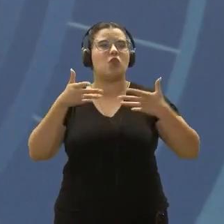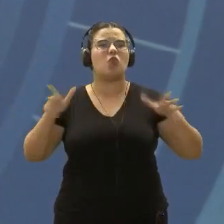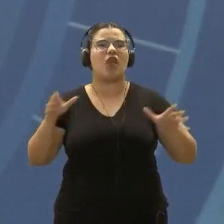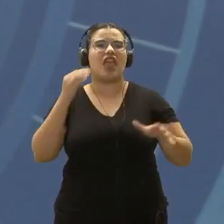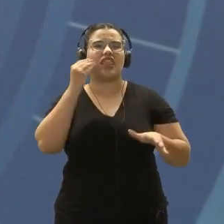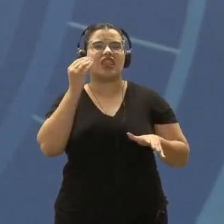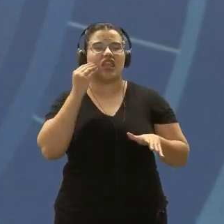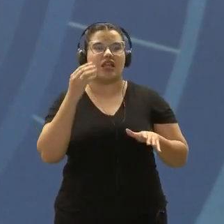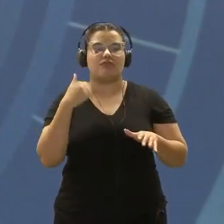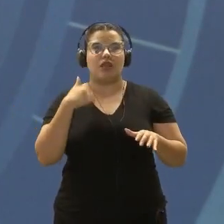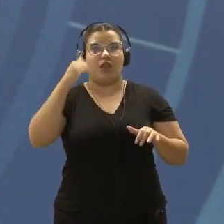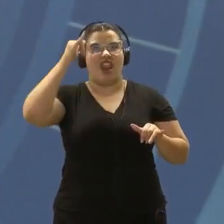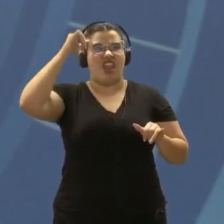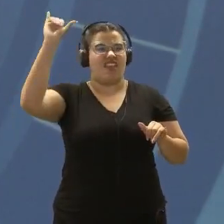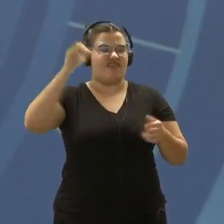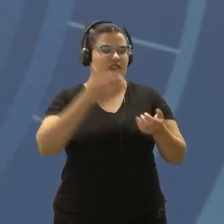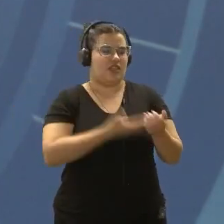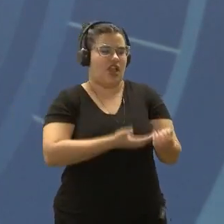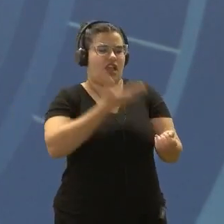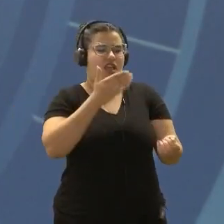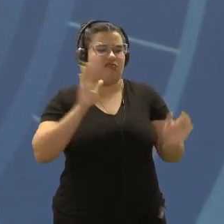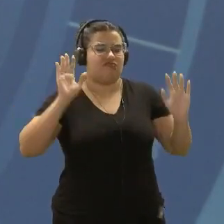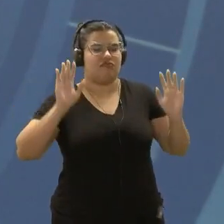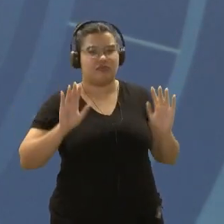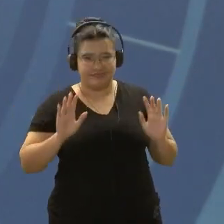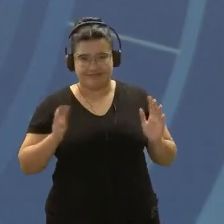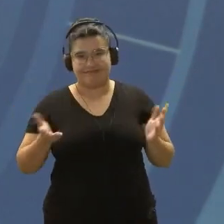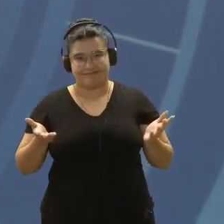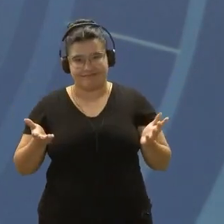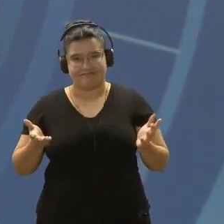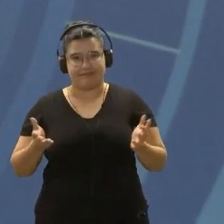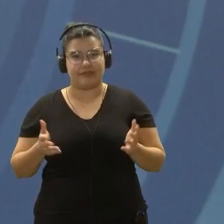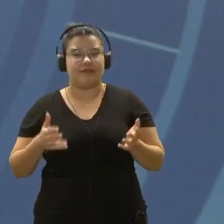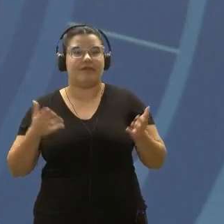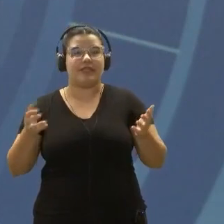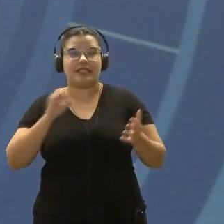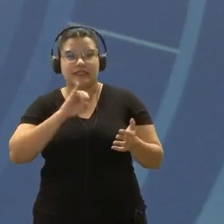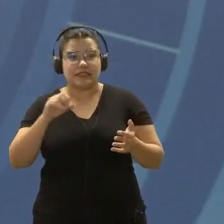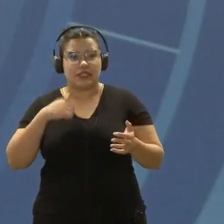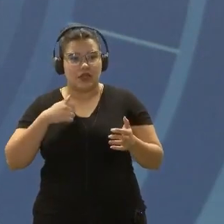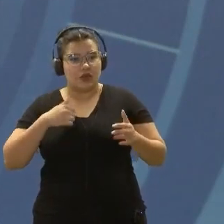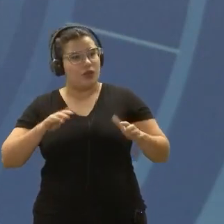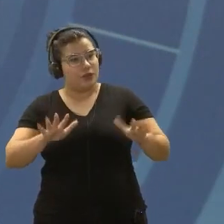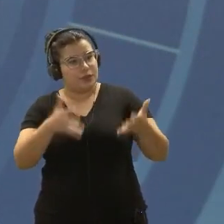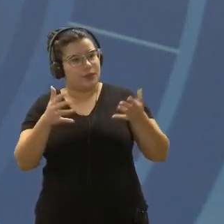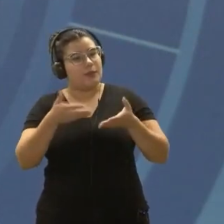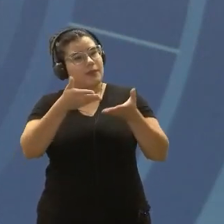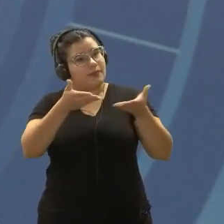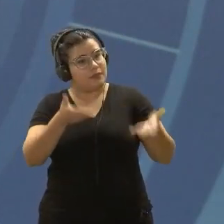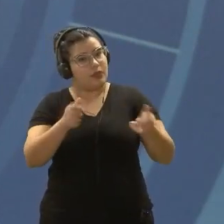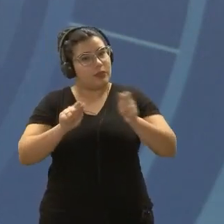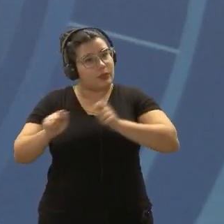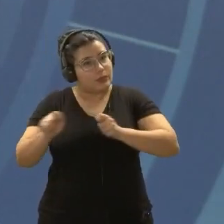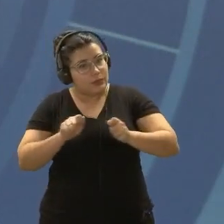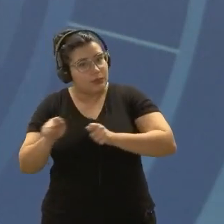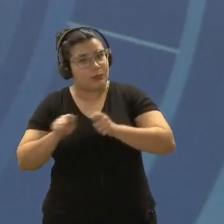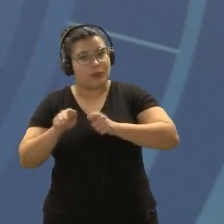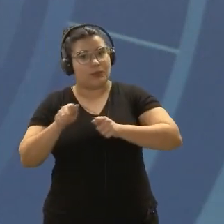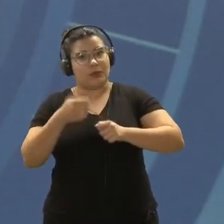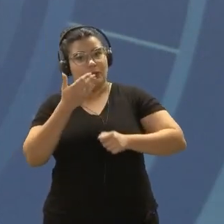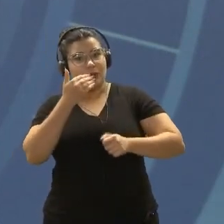para ver que não está alto, né? Então, quanto mais você estimular esse paciente a fazer o controle